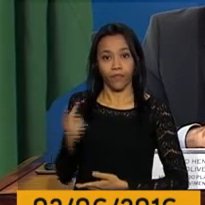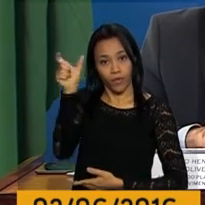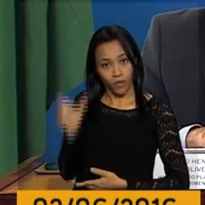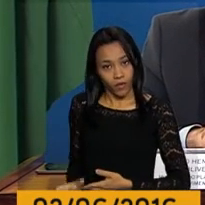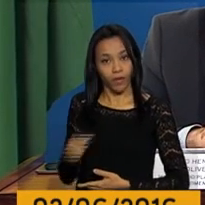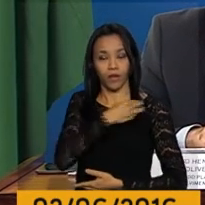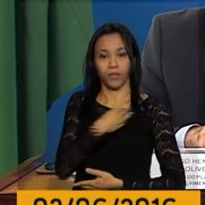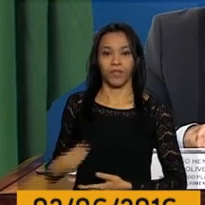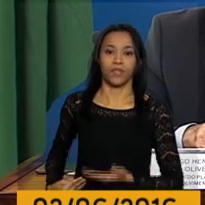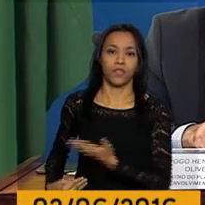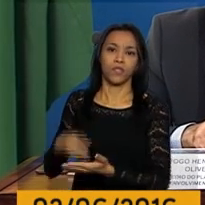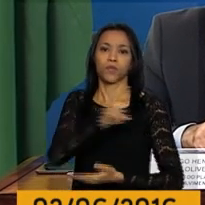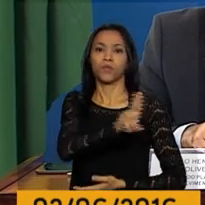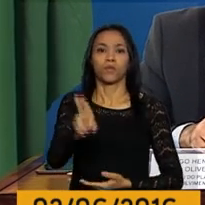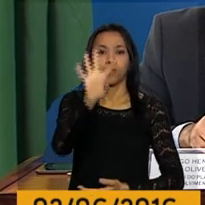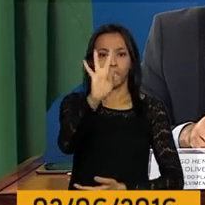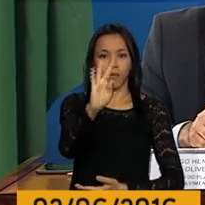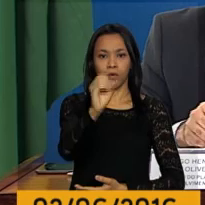Jardim.